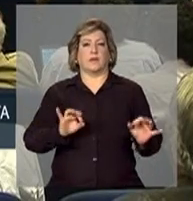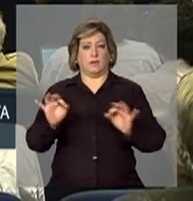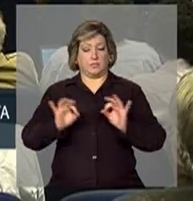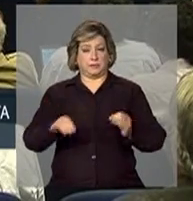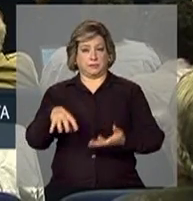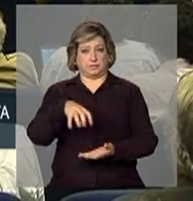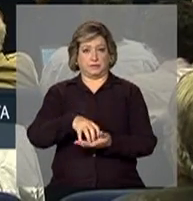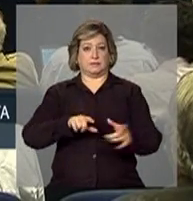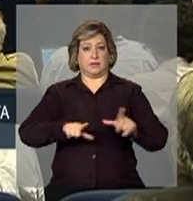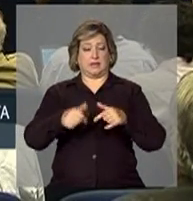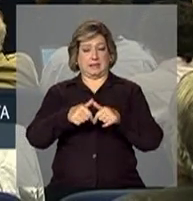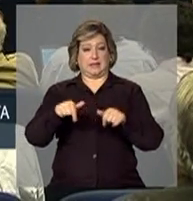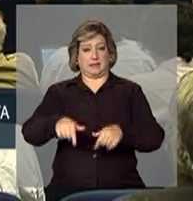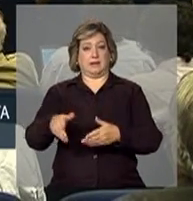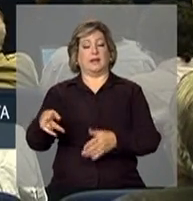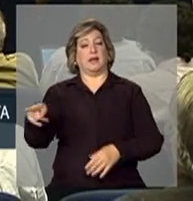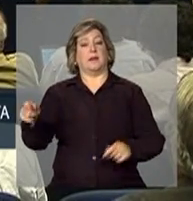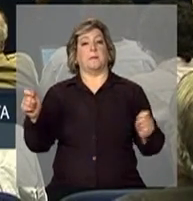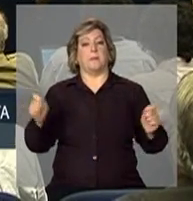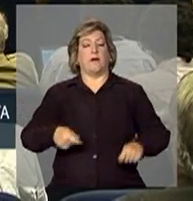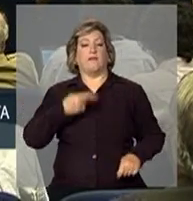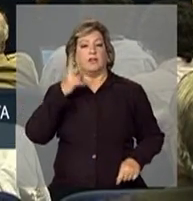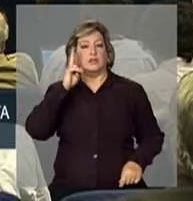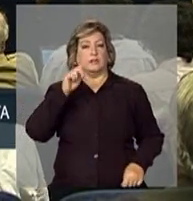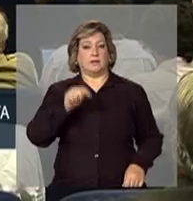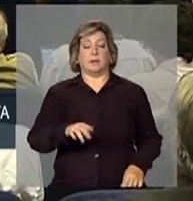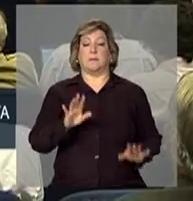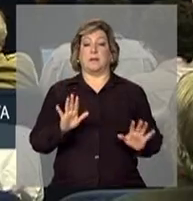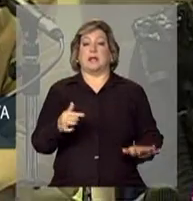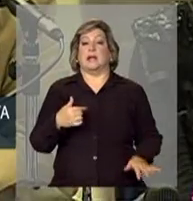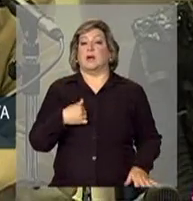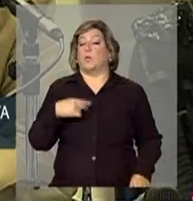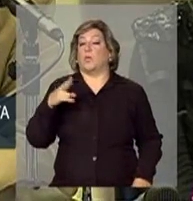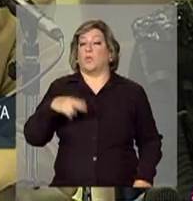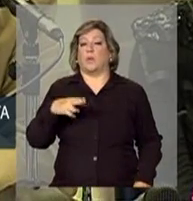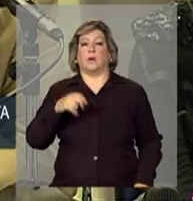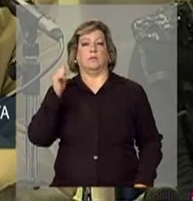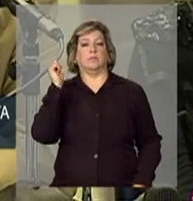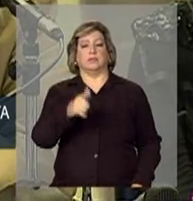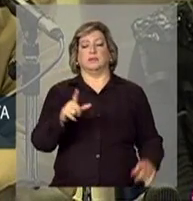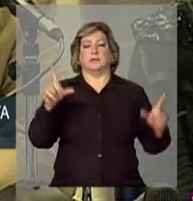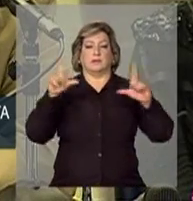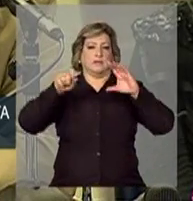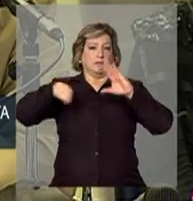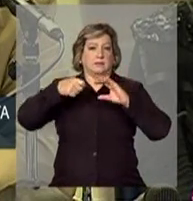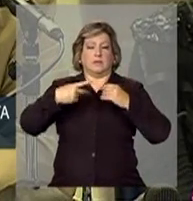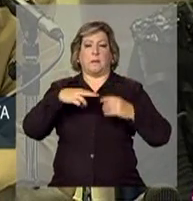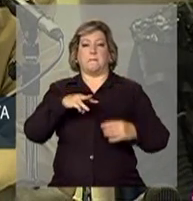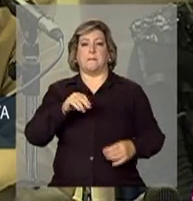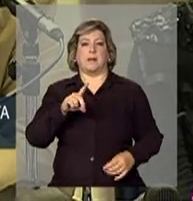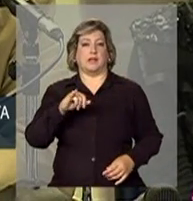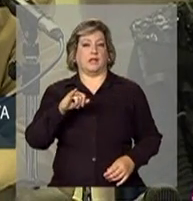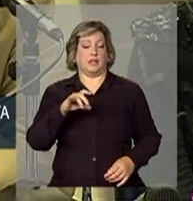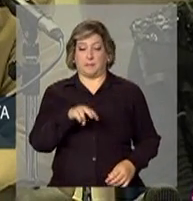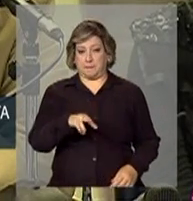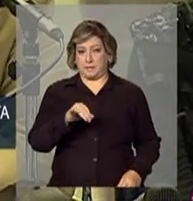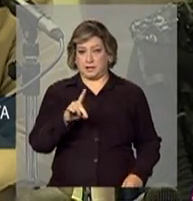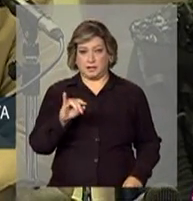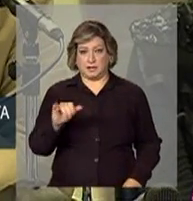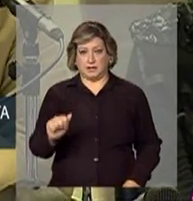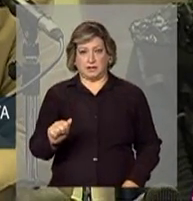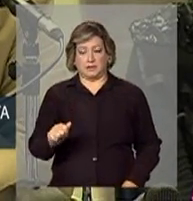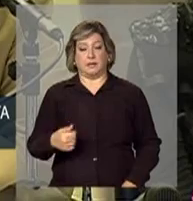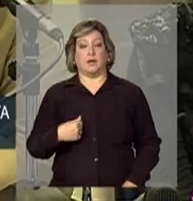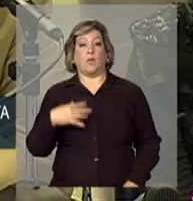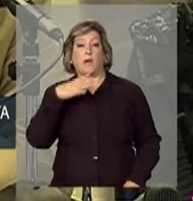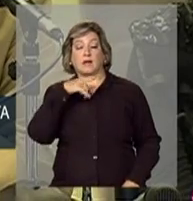aqui e ela pode falar a esse respeito. Mas eu nunca critico a mídia, eu nunca me referi que a mídia disse alguma coisa. Eu acho que sem